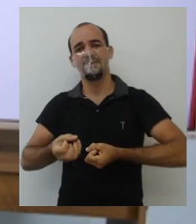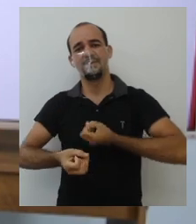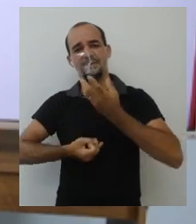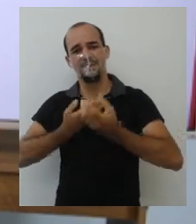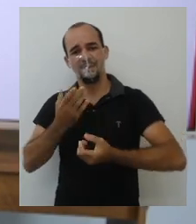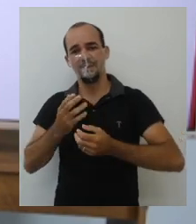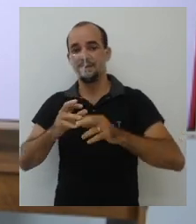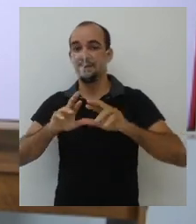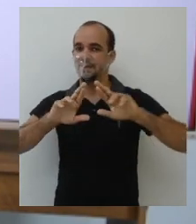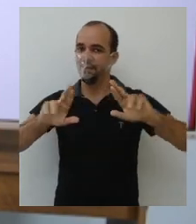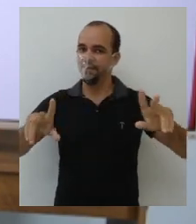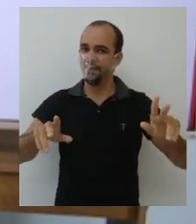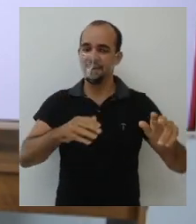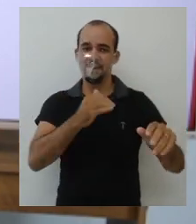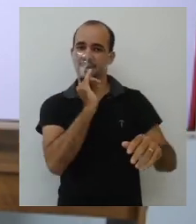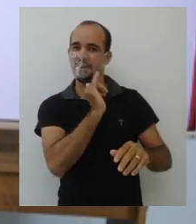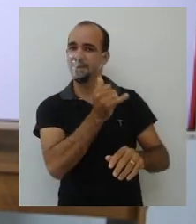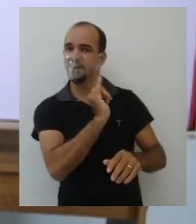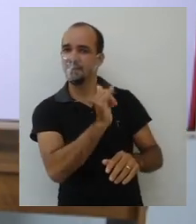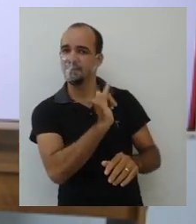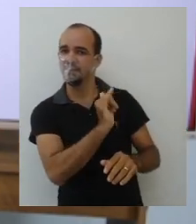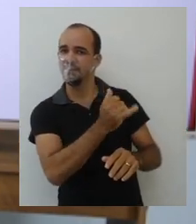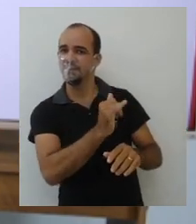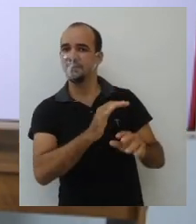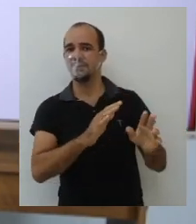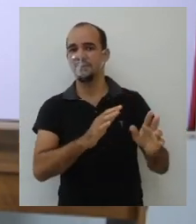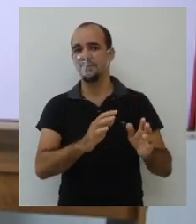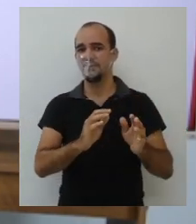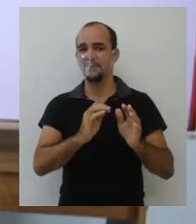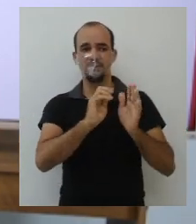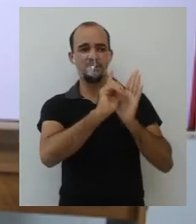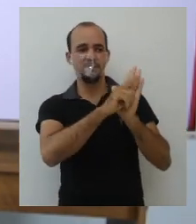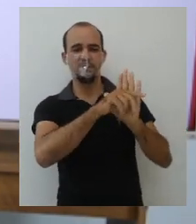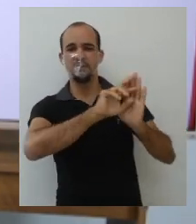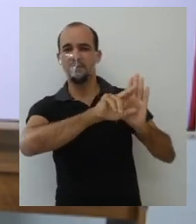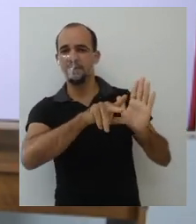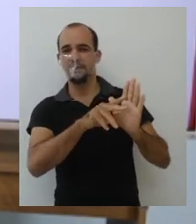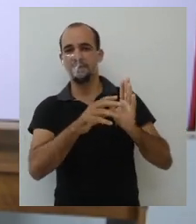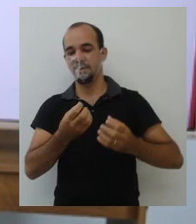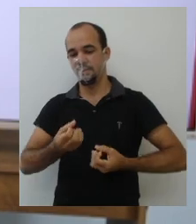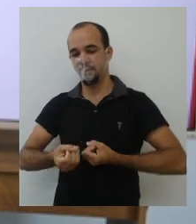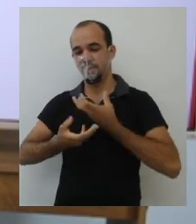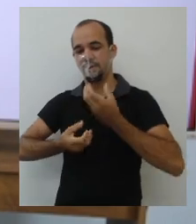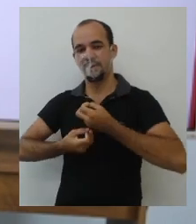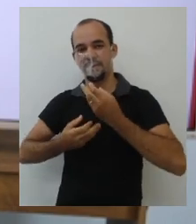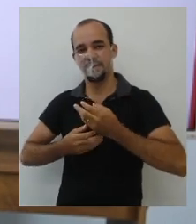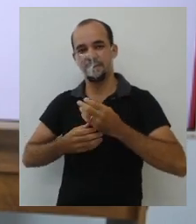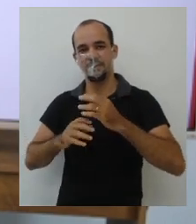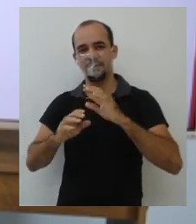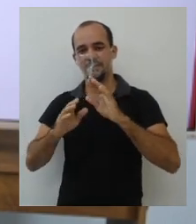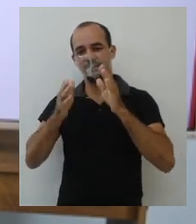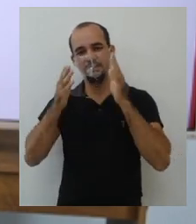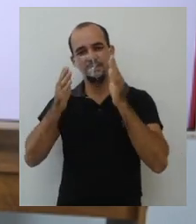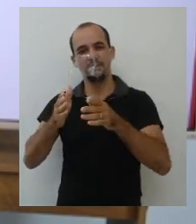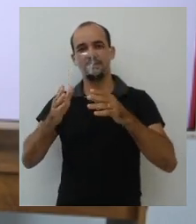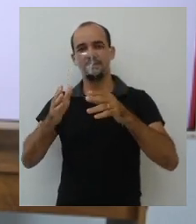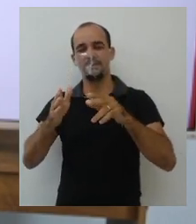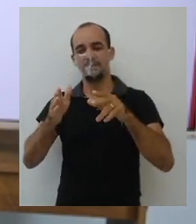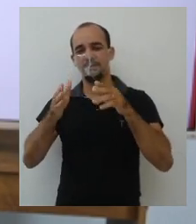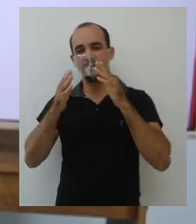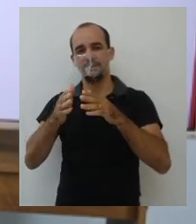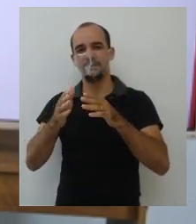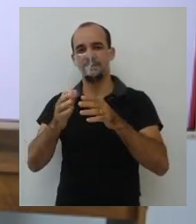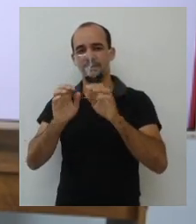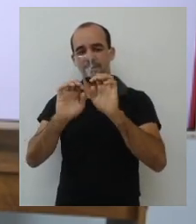texto narrativo, de outro gênero textual também, e ele tem uma estrutura. Ficou